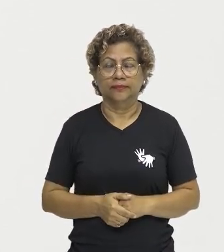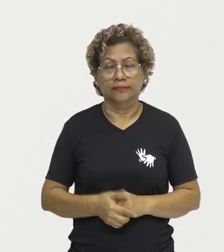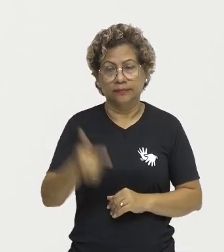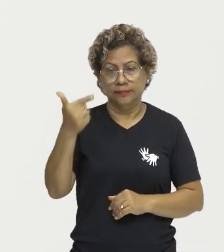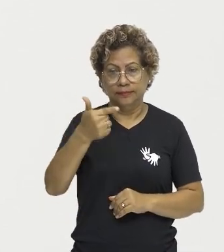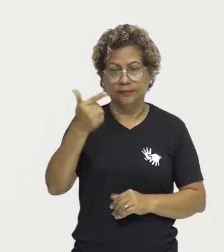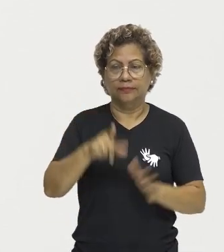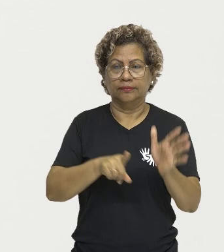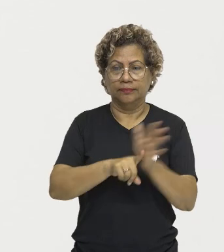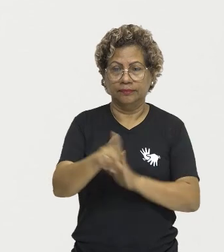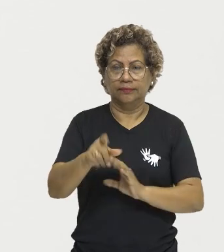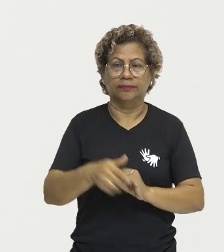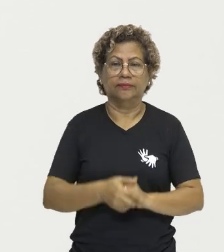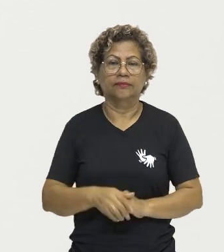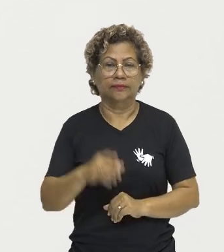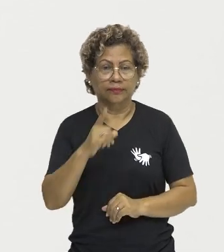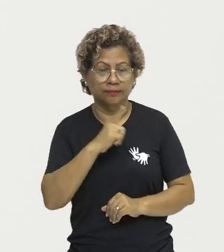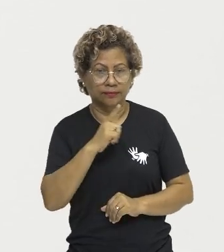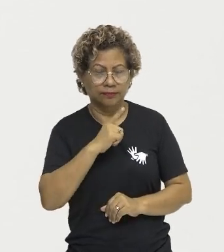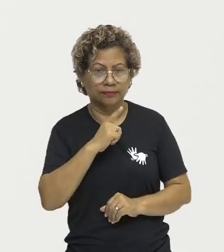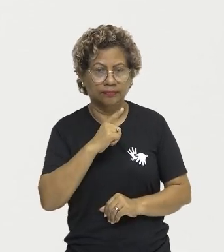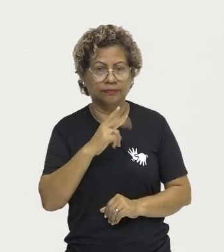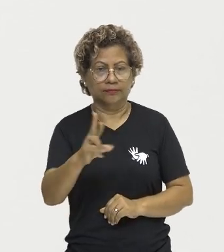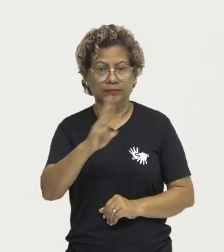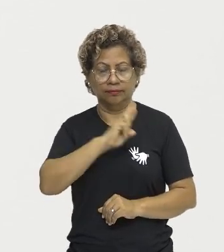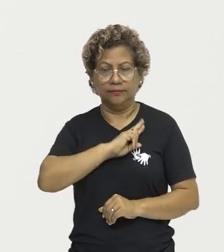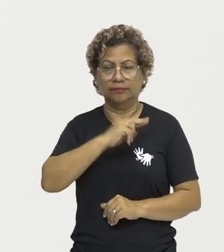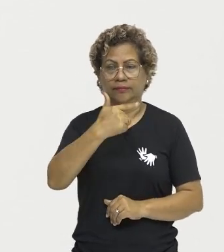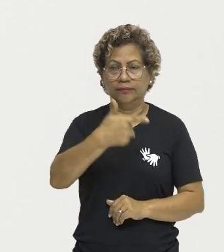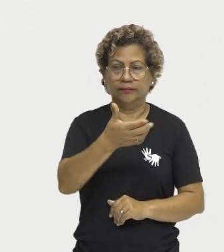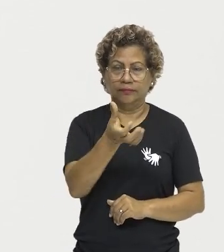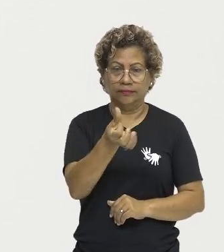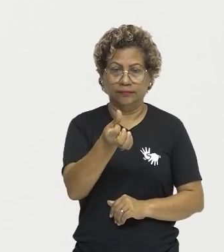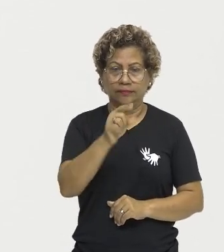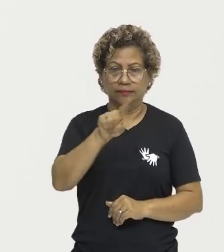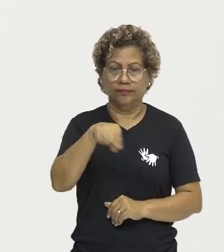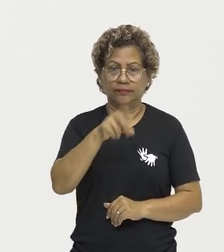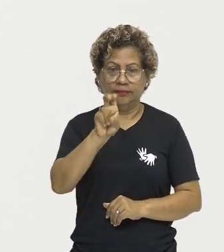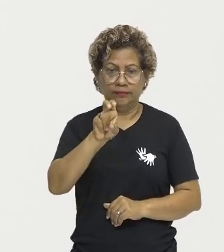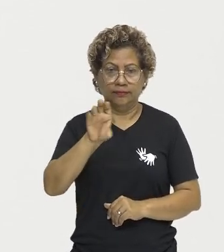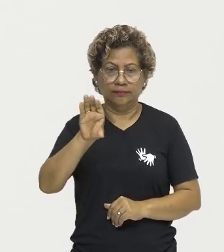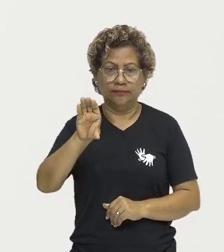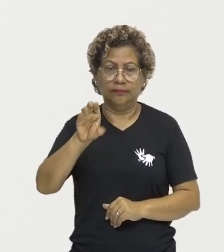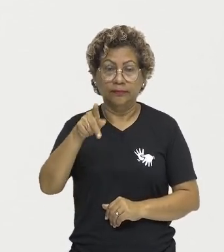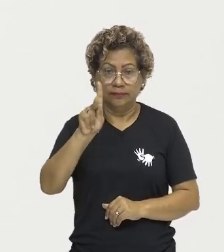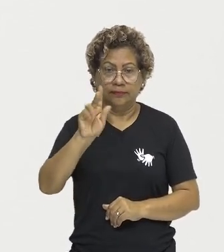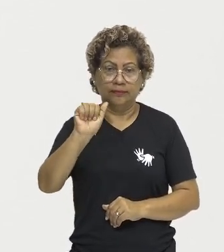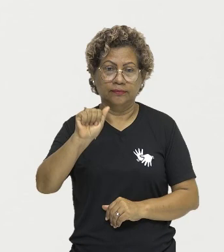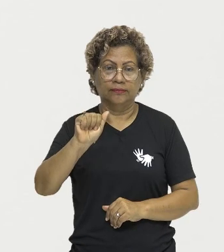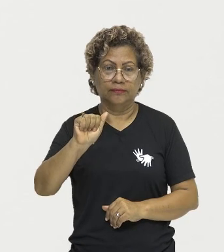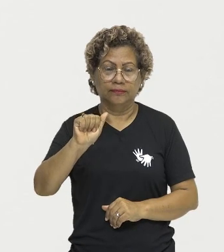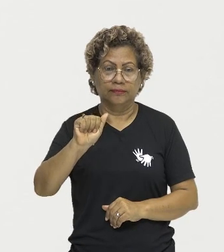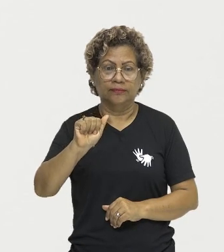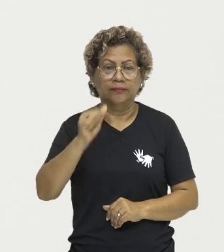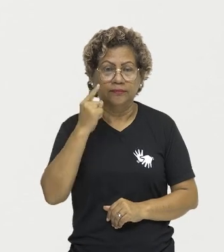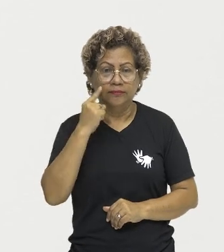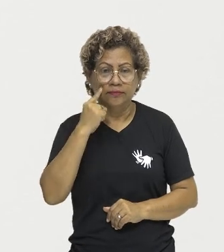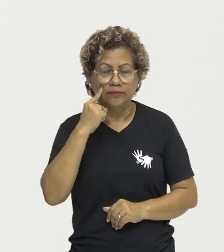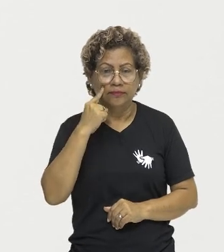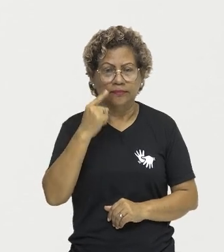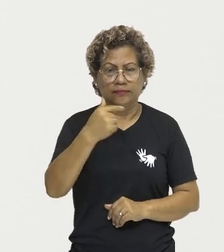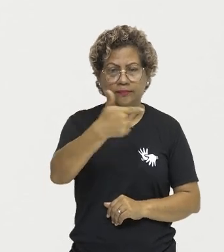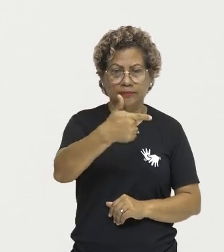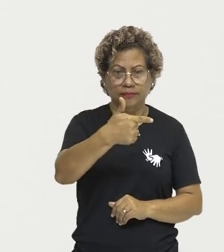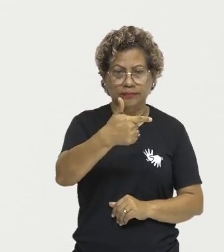questão 2, nós temos aqui que a resposta, Kennedy também respondeu. Primeiramente, você deve encontrar